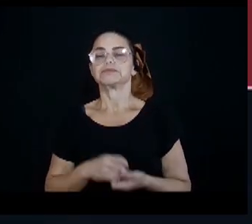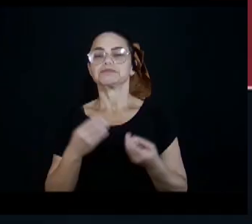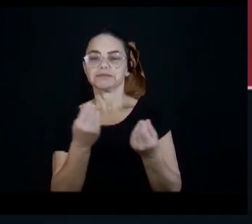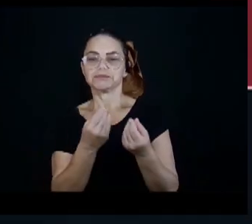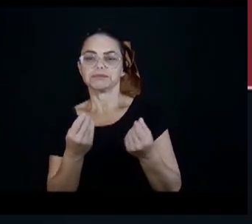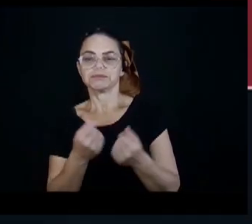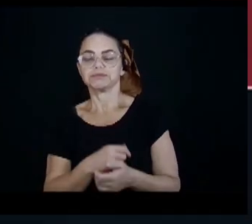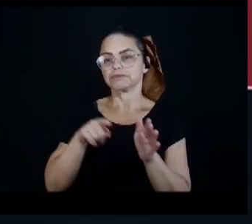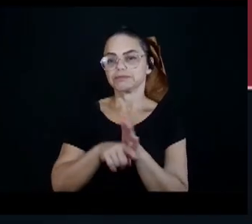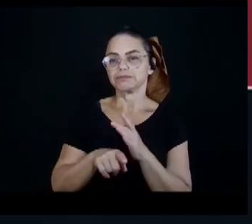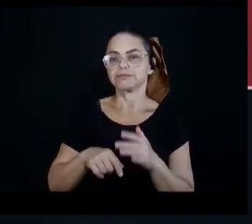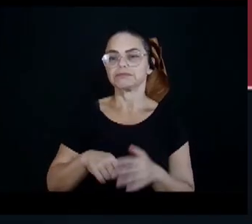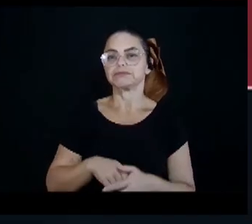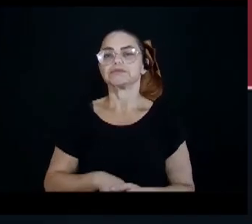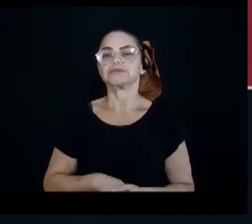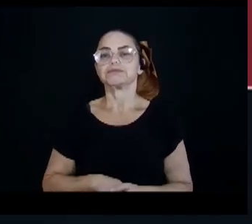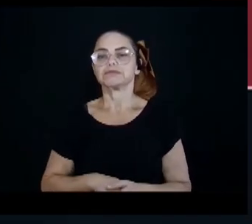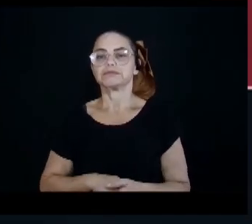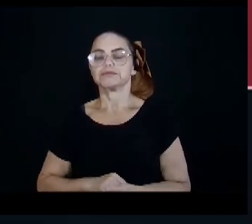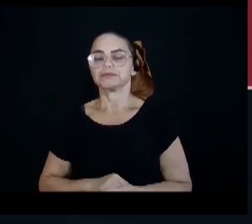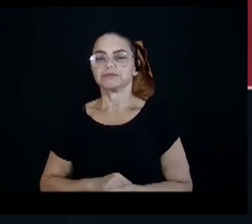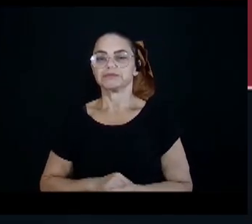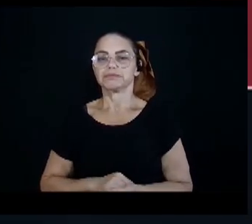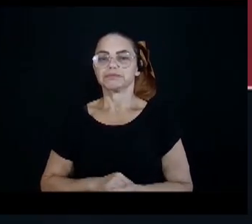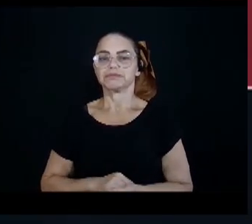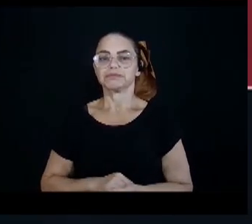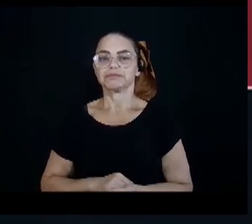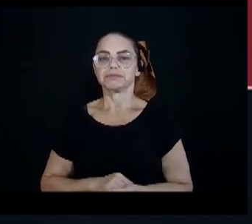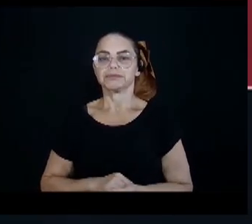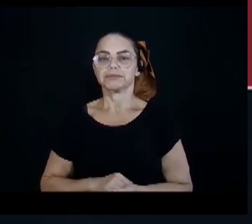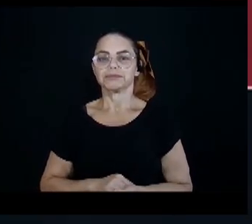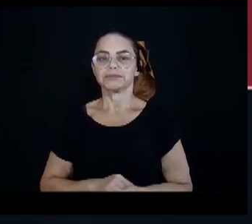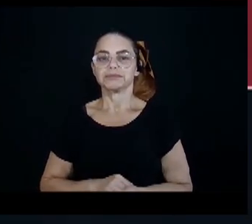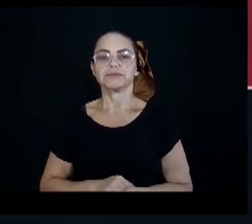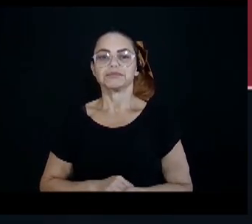por favor, produção. Vamos lá, 8h55.